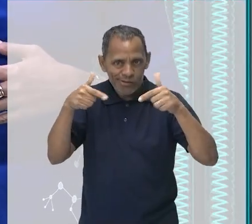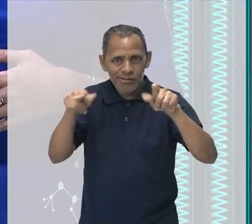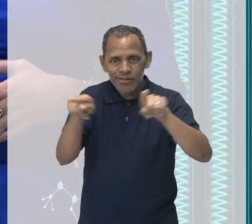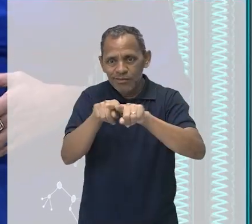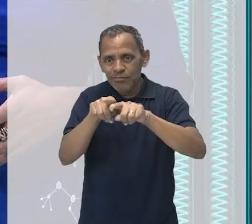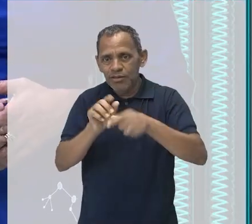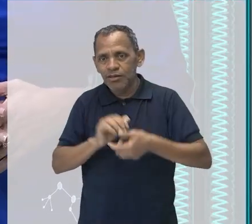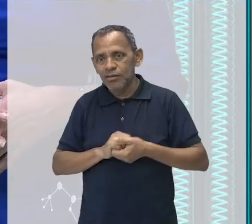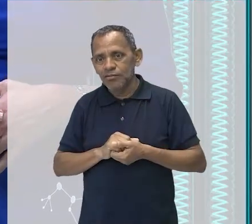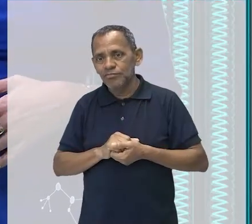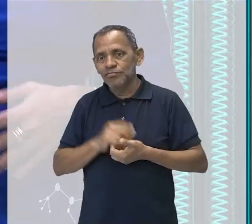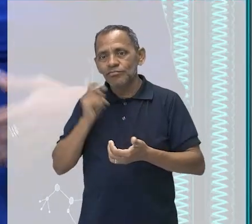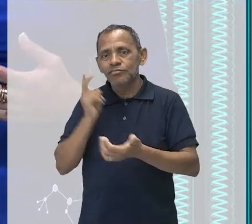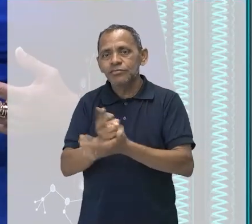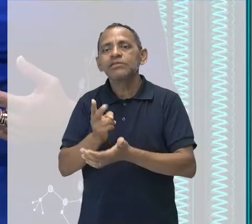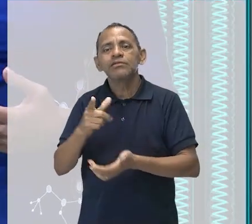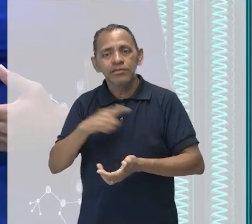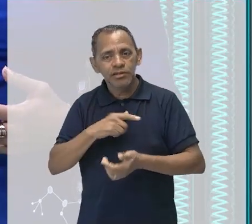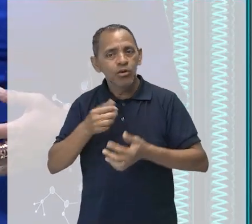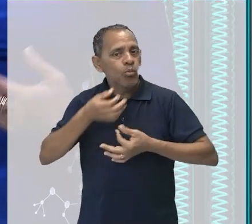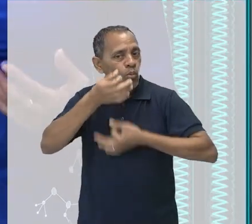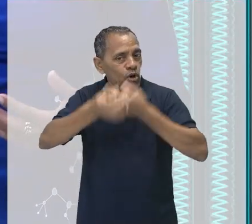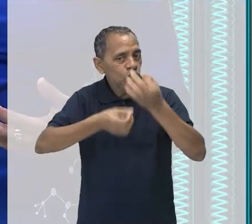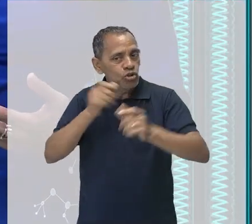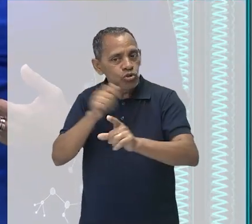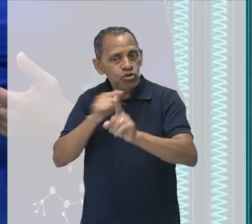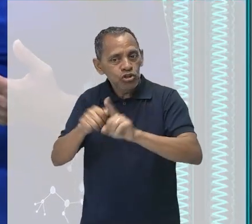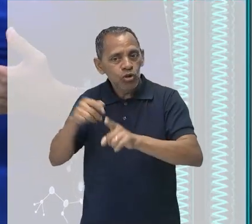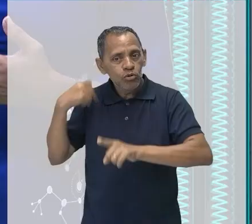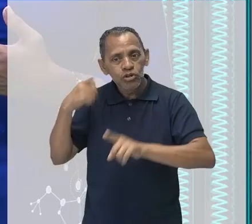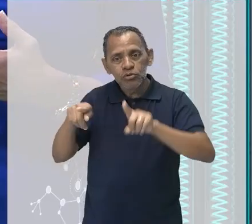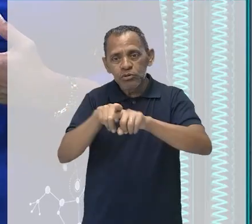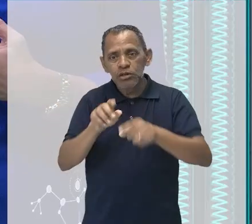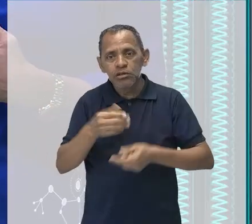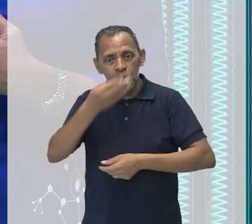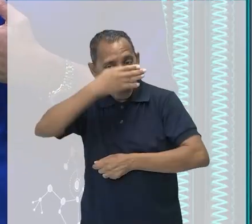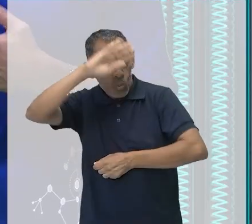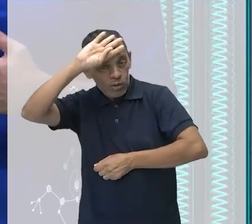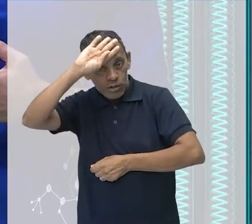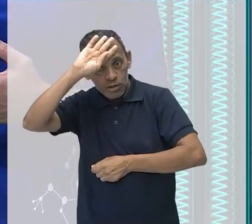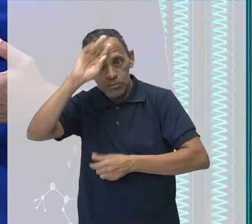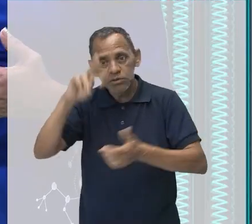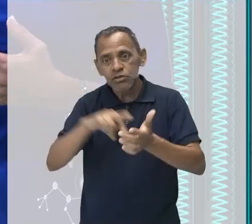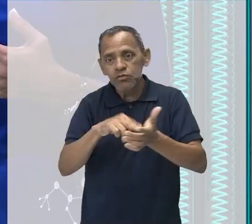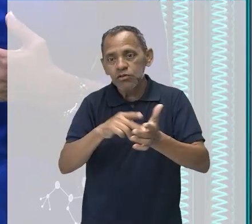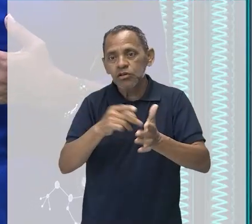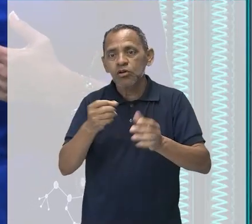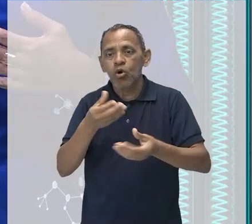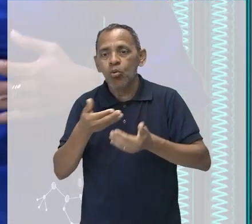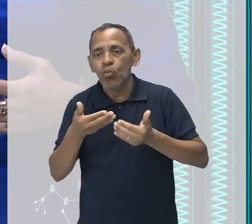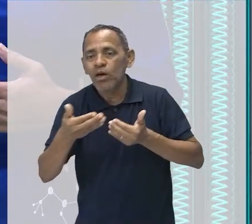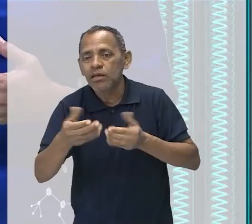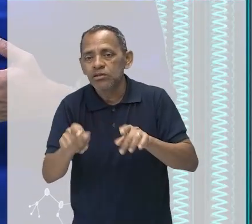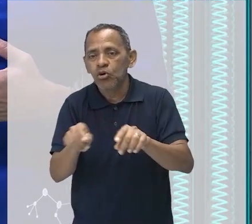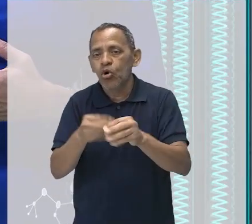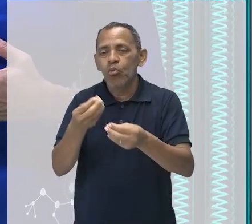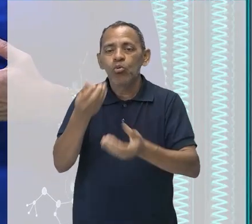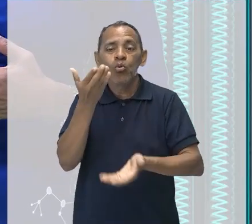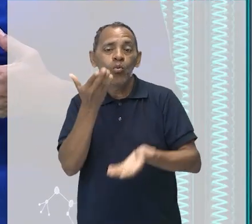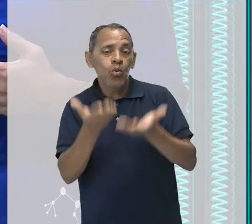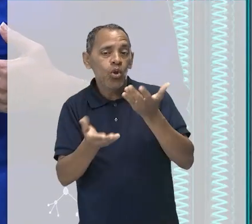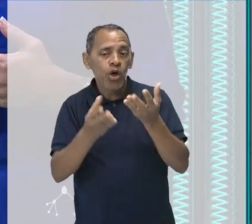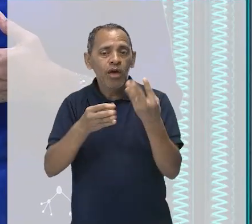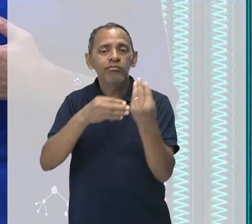está sempre fazendo uma crítica social, política, e o drama ele sempre começa de uma